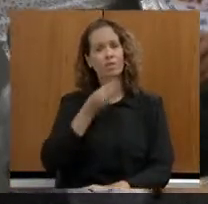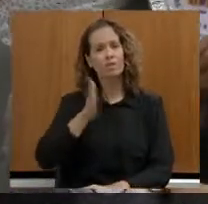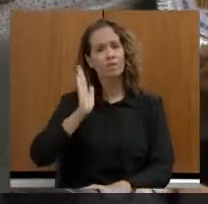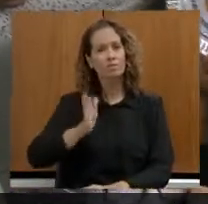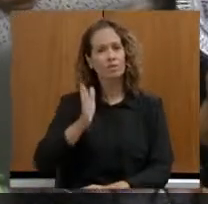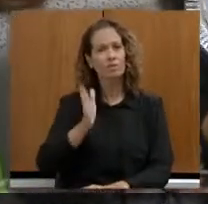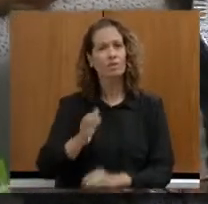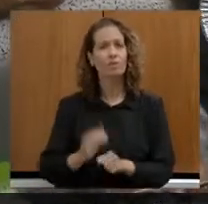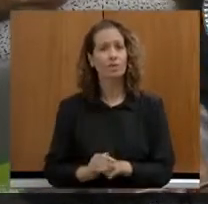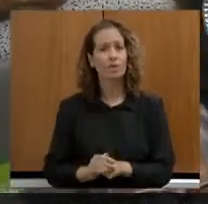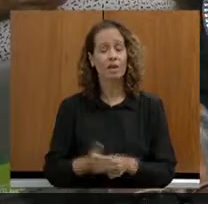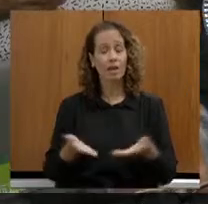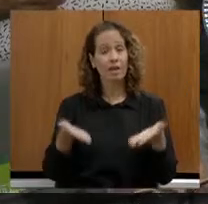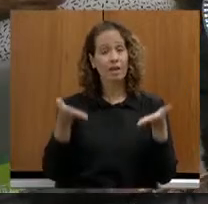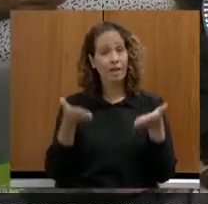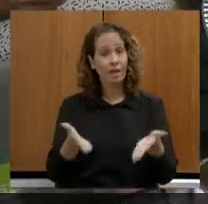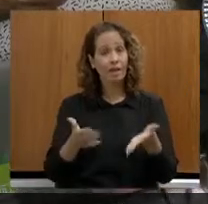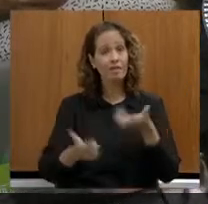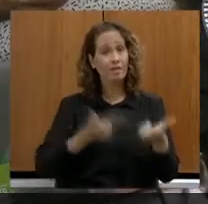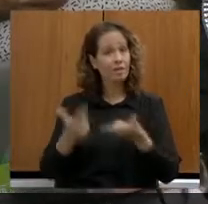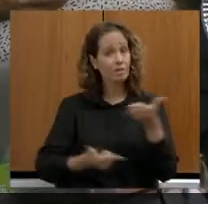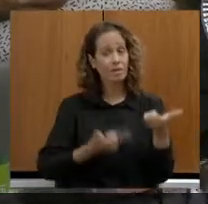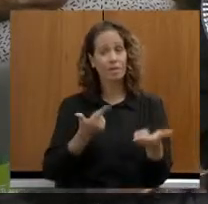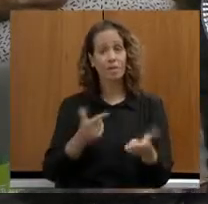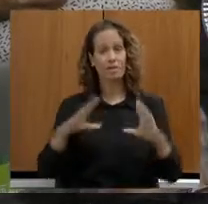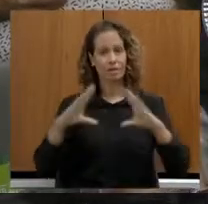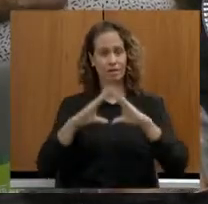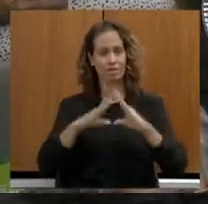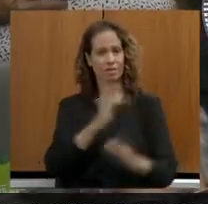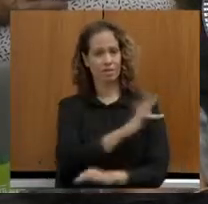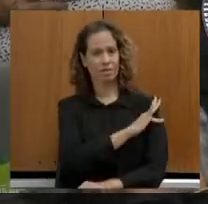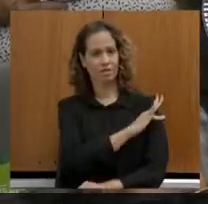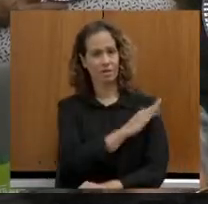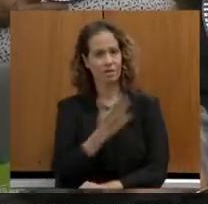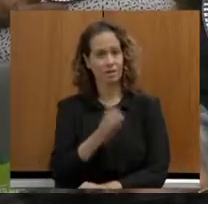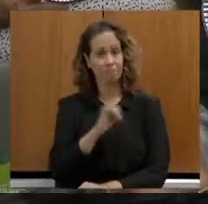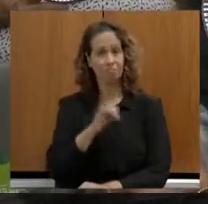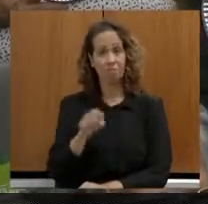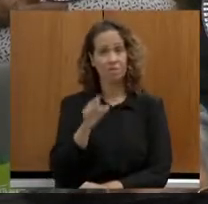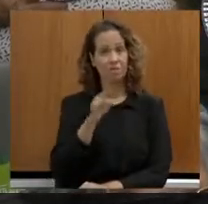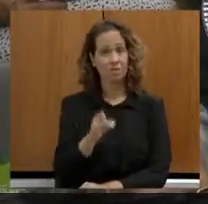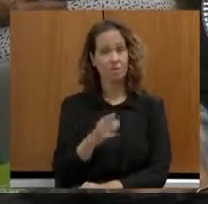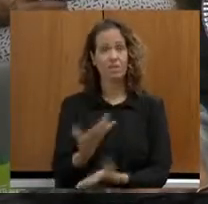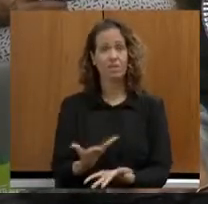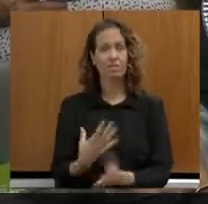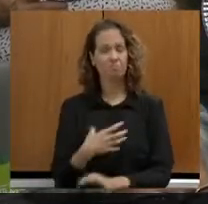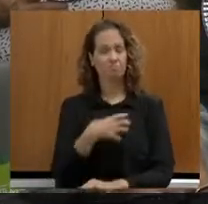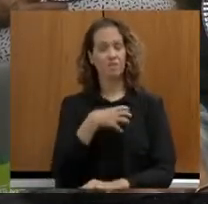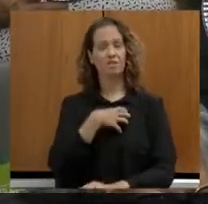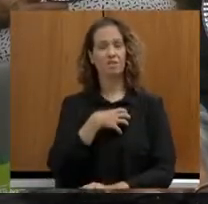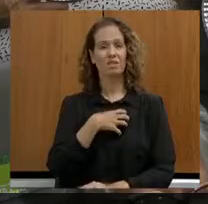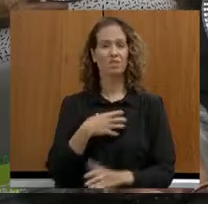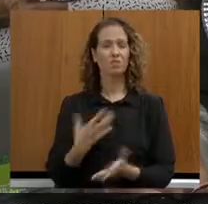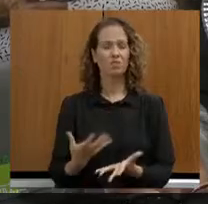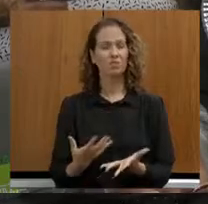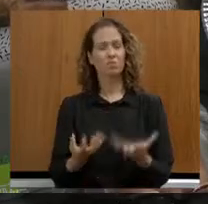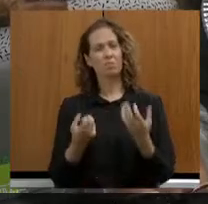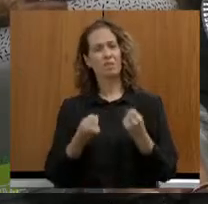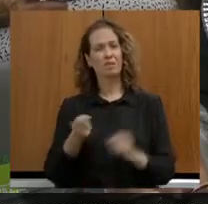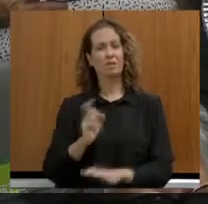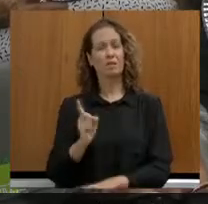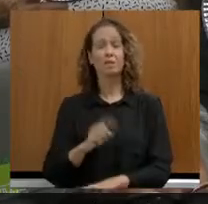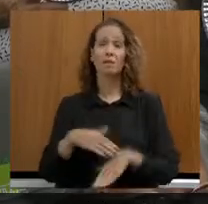Esta é a dinâmica da Assembleia fiscaliza e se vossa excelência não se sentiu contemplado com seu debate com secretário